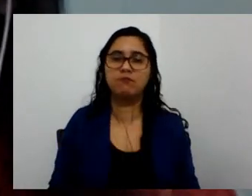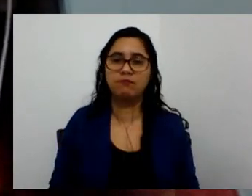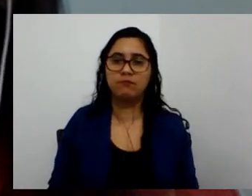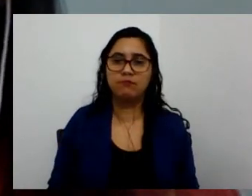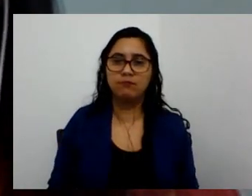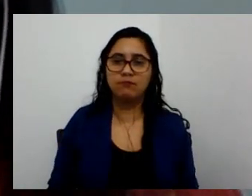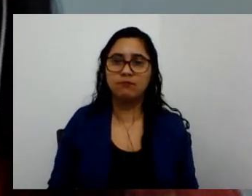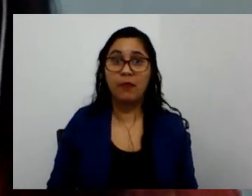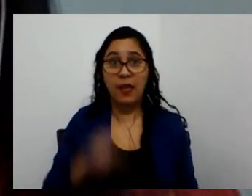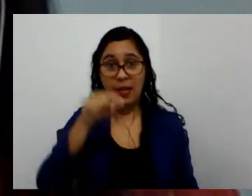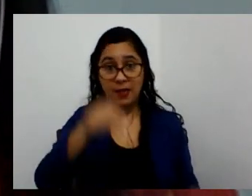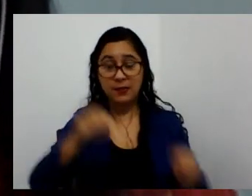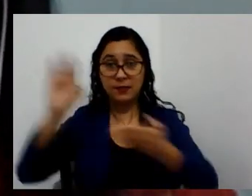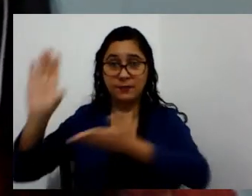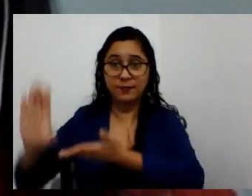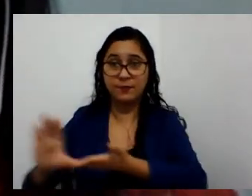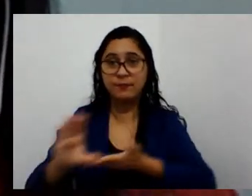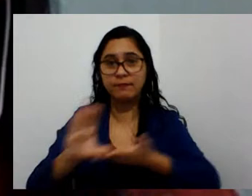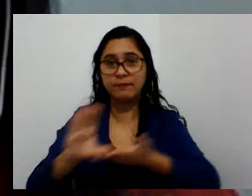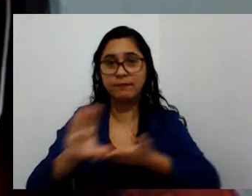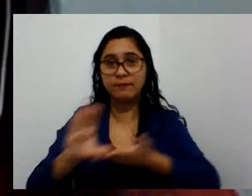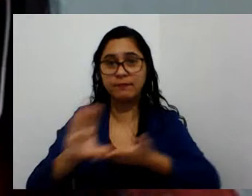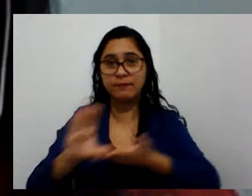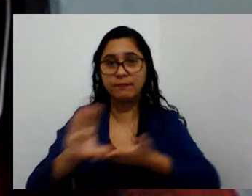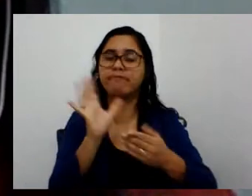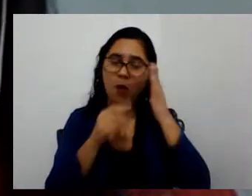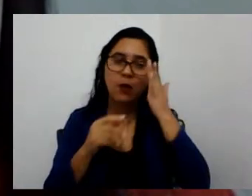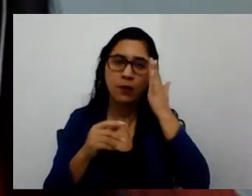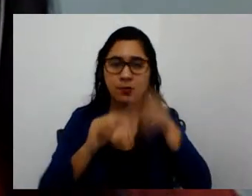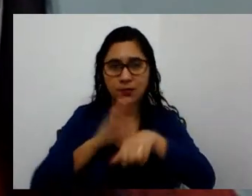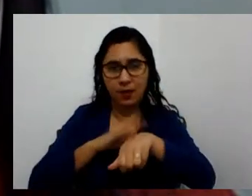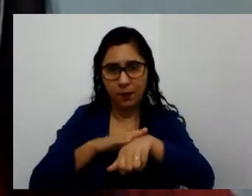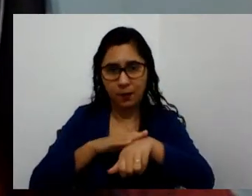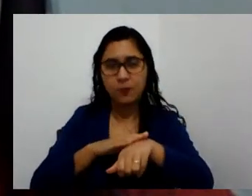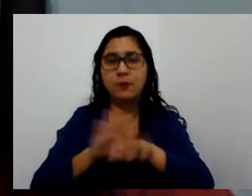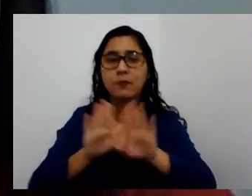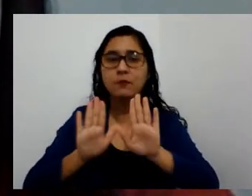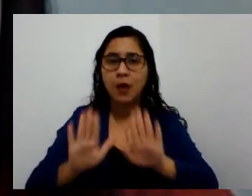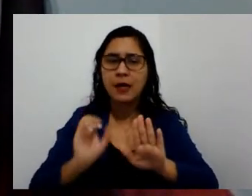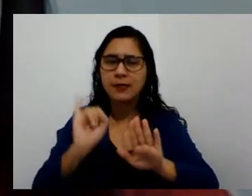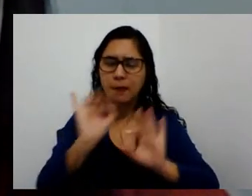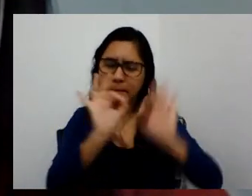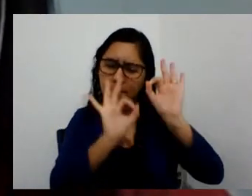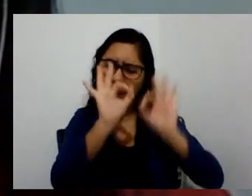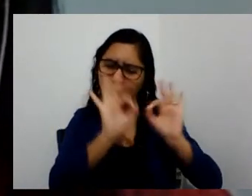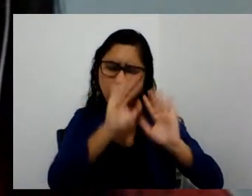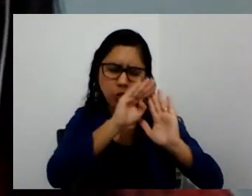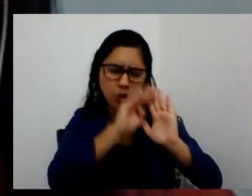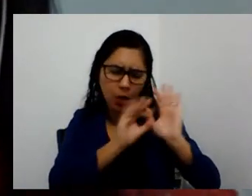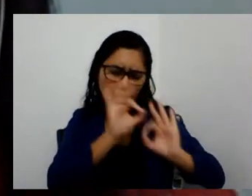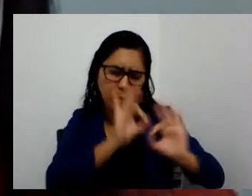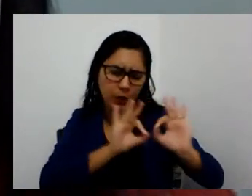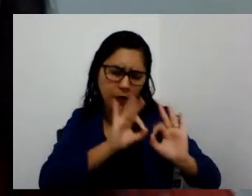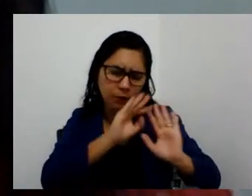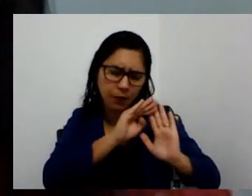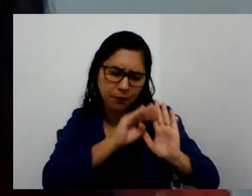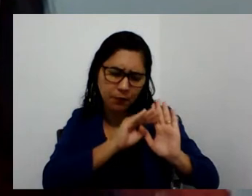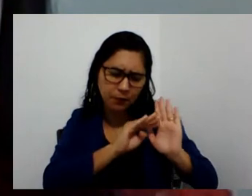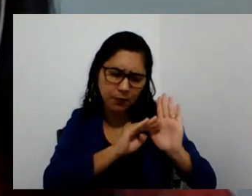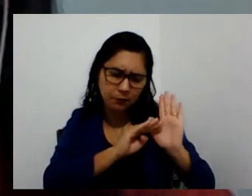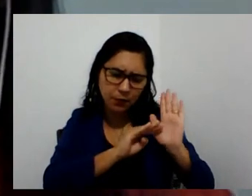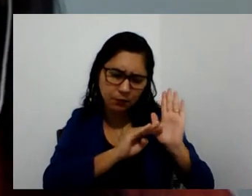Esse investimento, ele leva tempo. Feito de maneira planejada, organizada e com